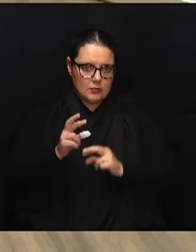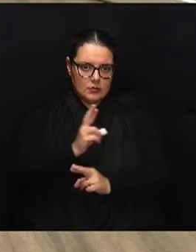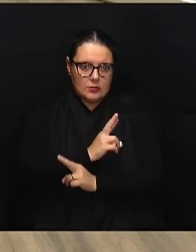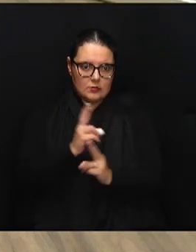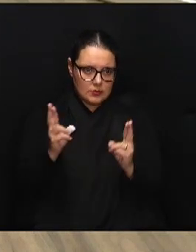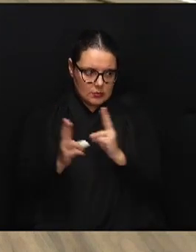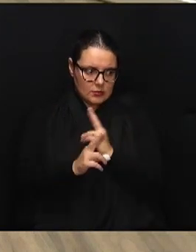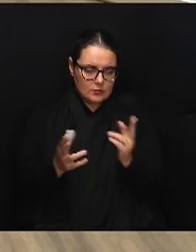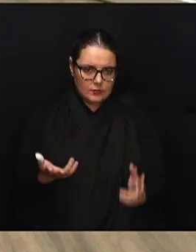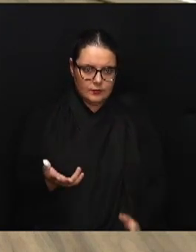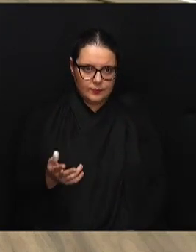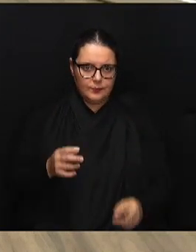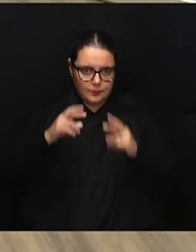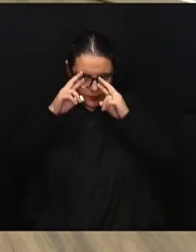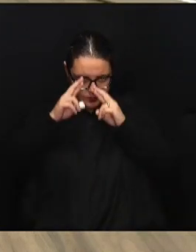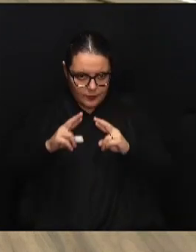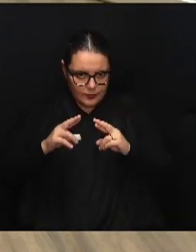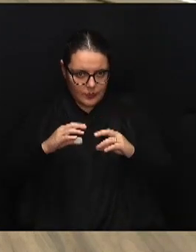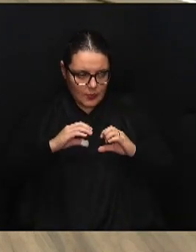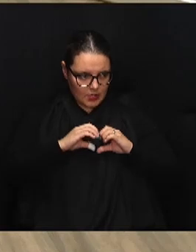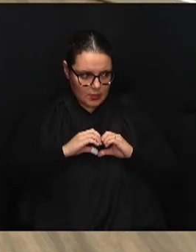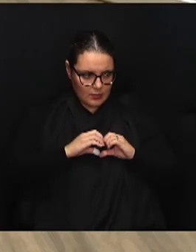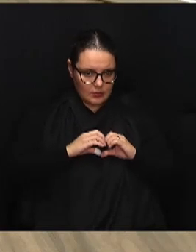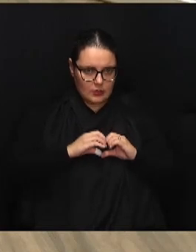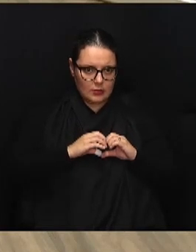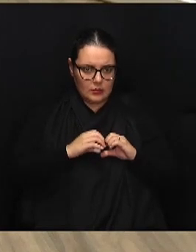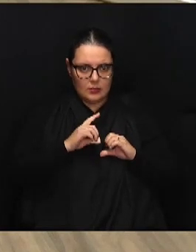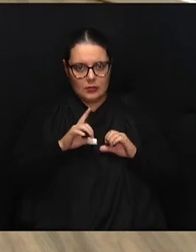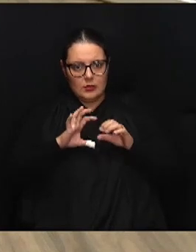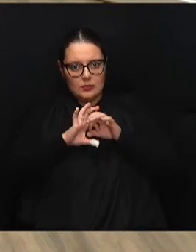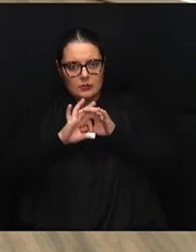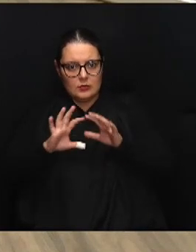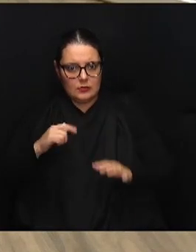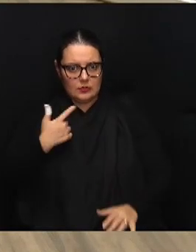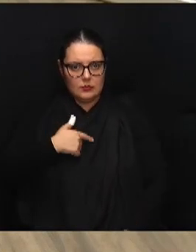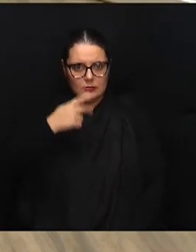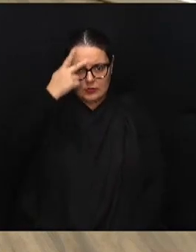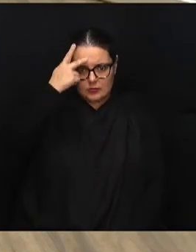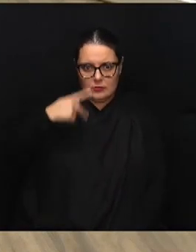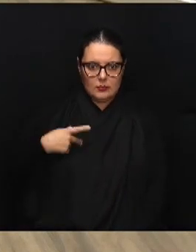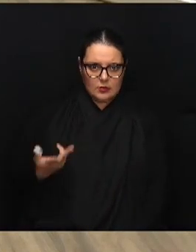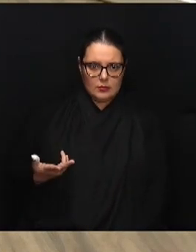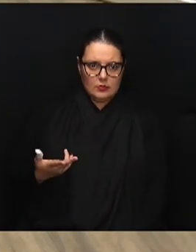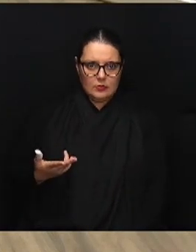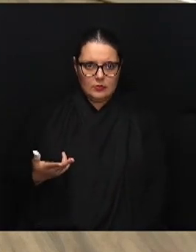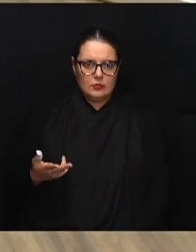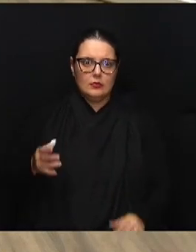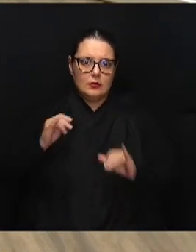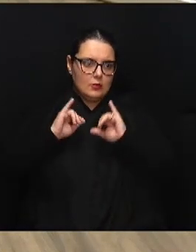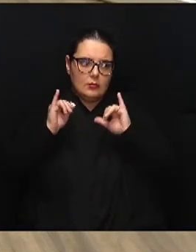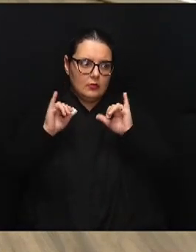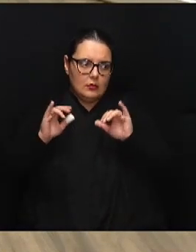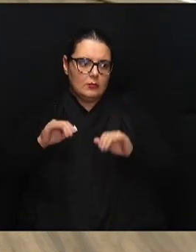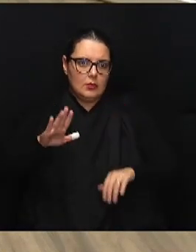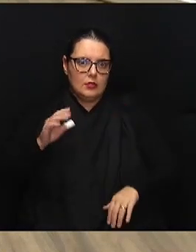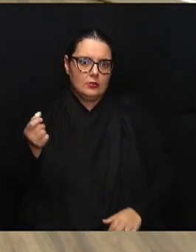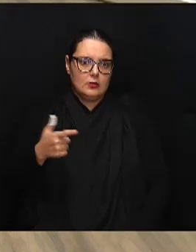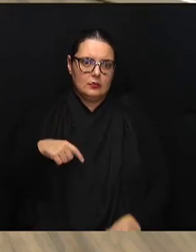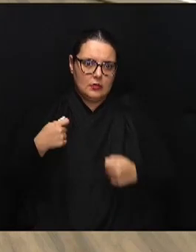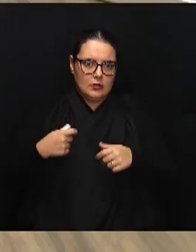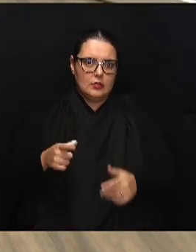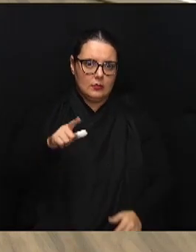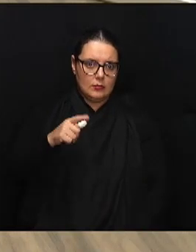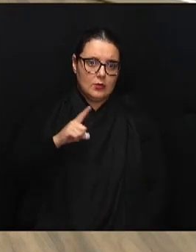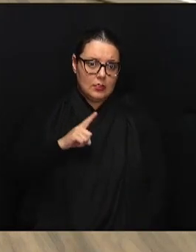relacionar respeitando, amando, sem deixar o nosso eu falar o que precisa ser falado. Que a